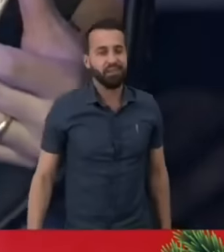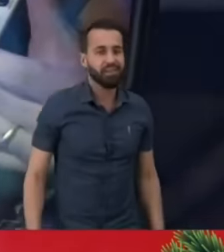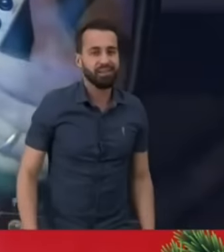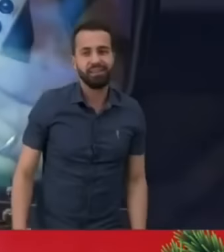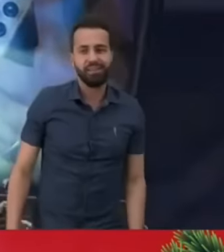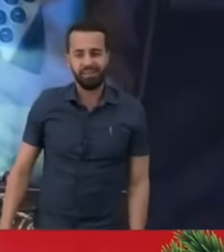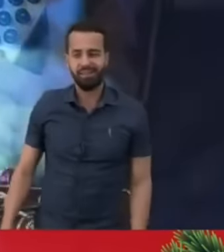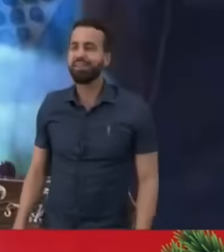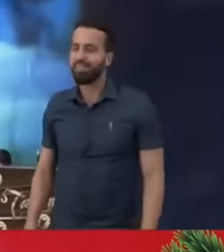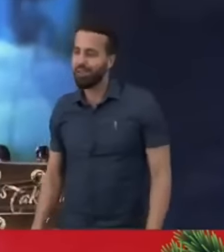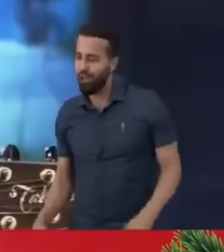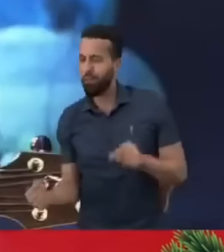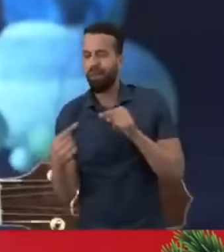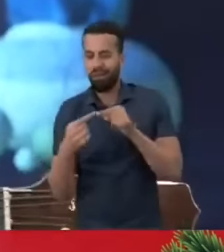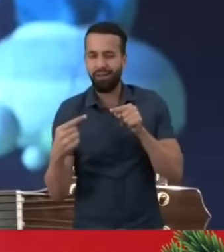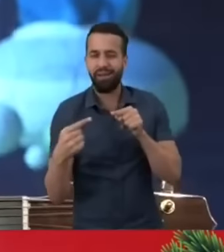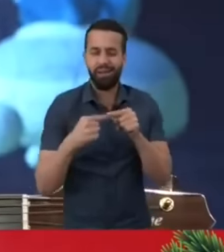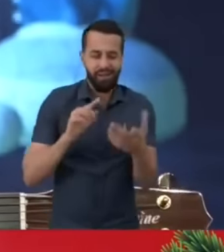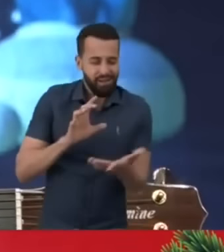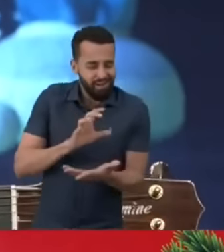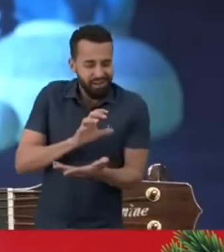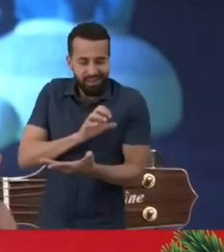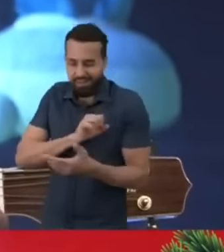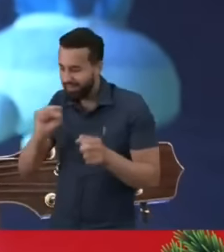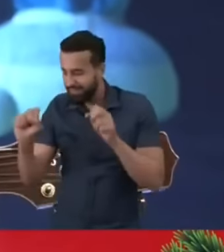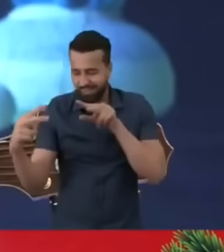Gosto quando seu olhar